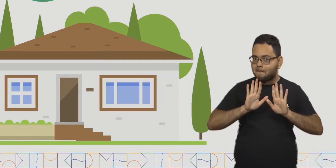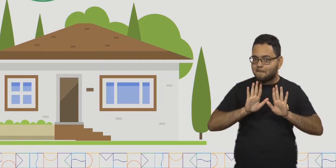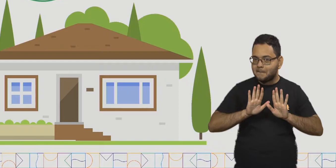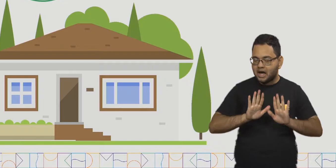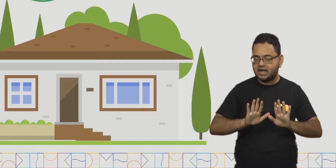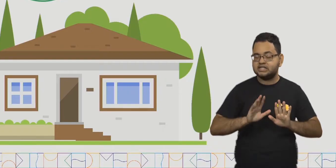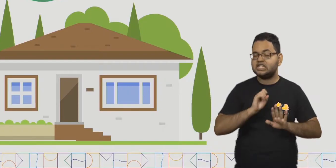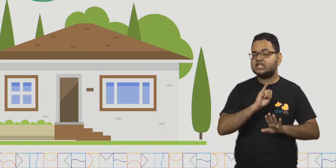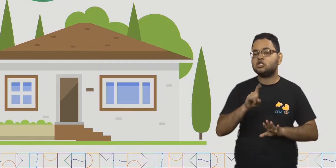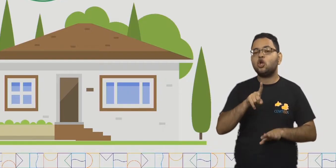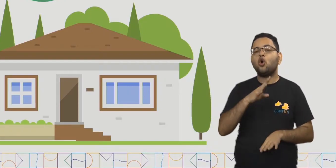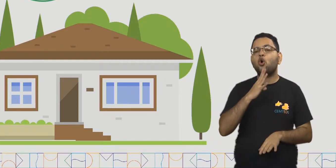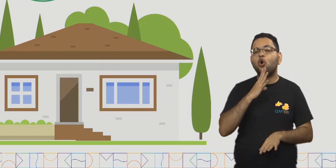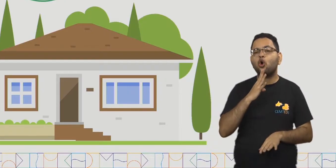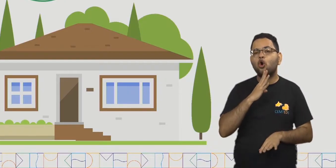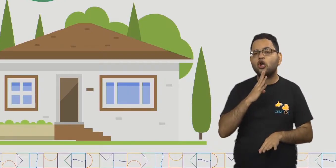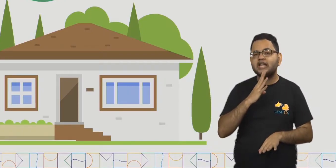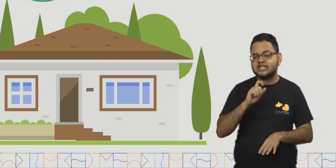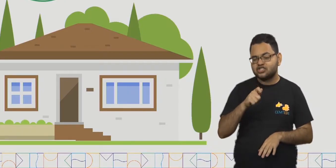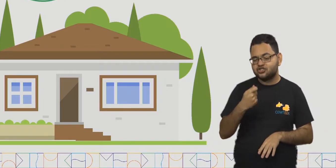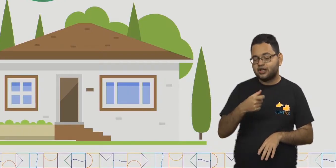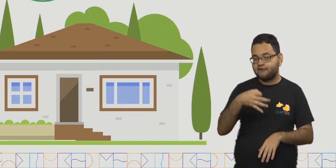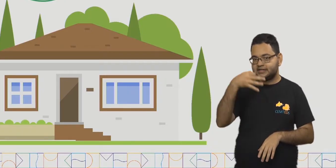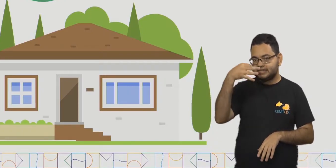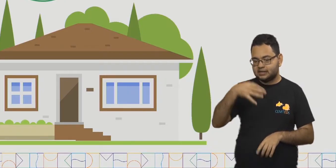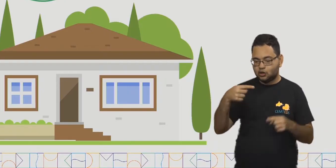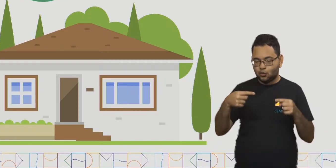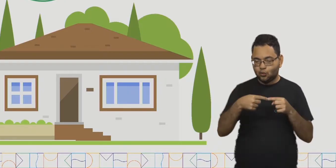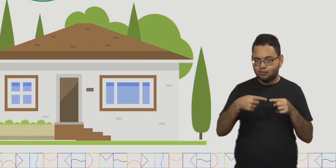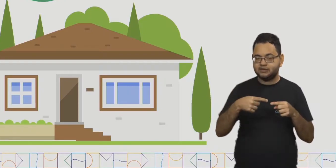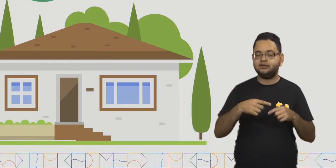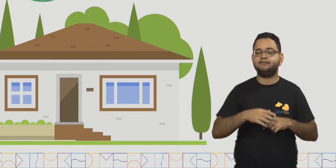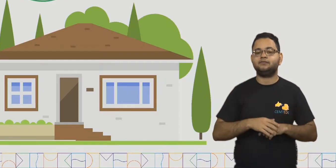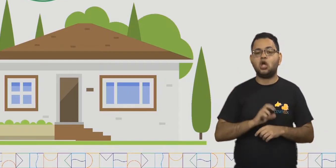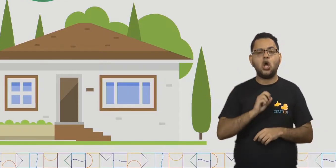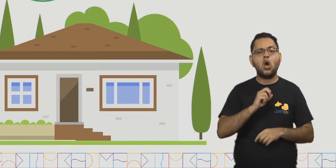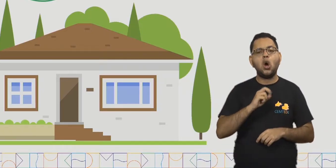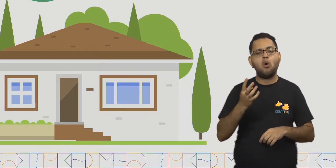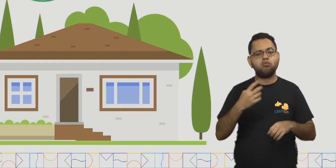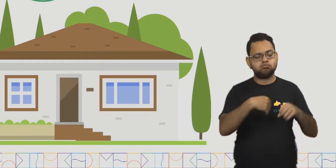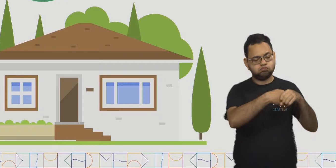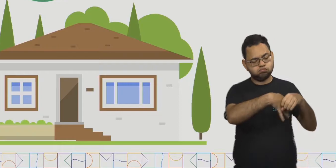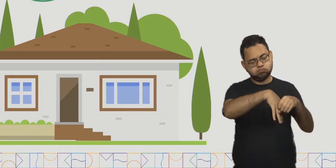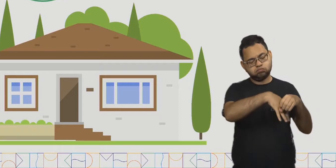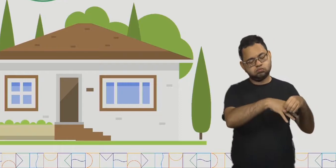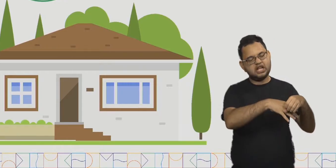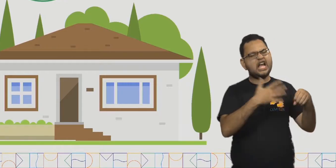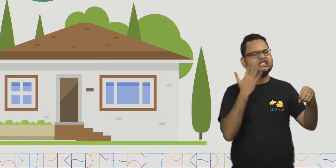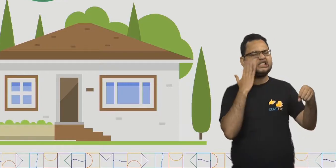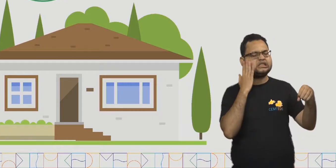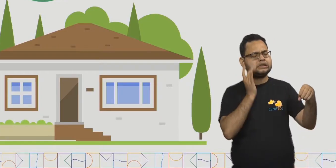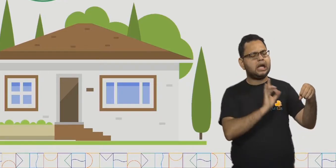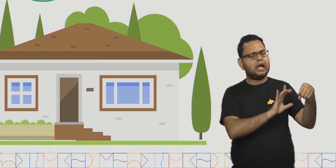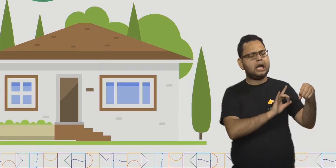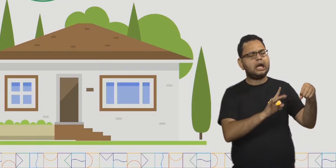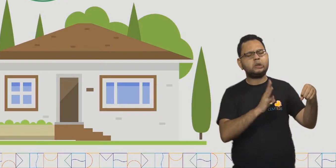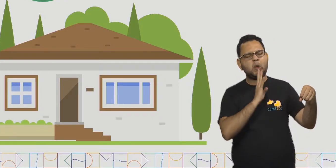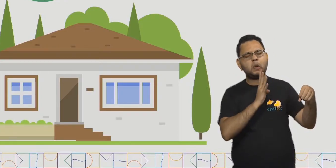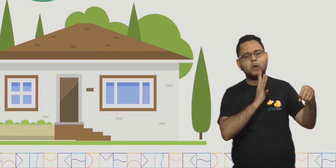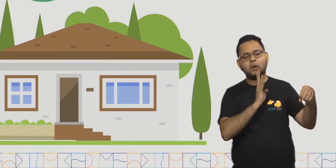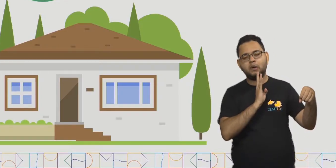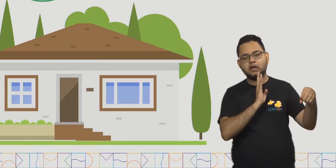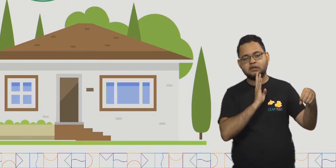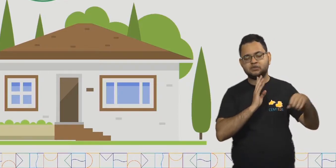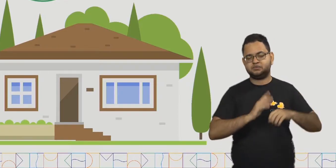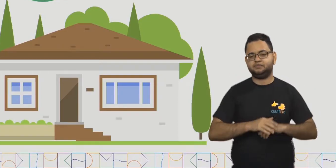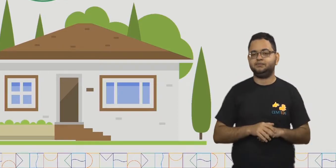quando você criança conhece a chave certa ou todas as chaves que estiverem no molho